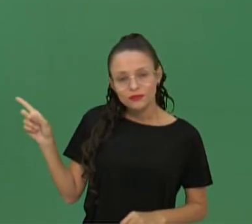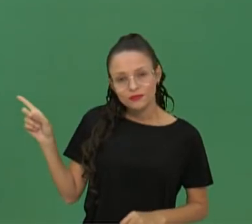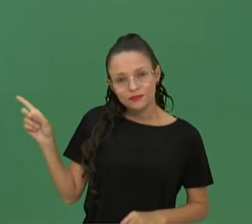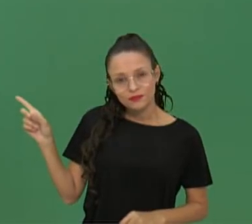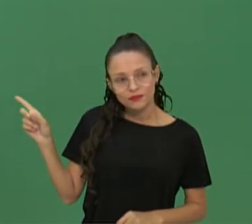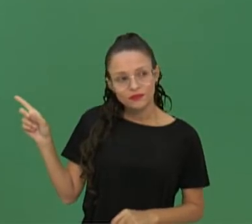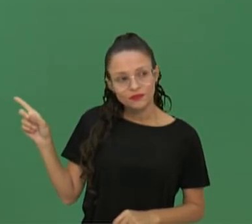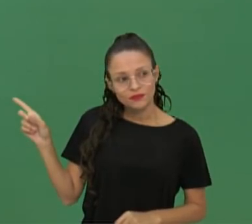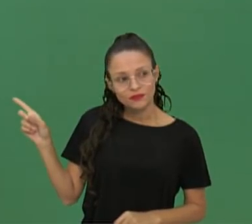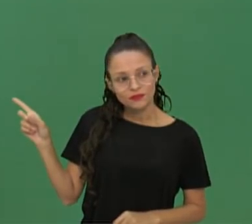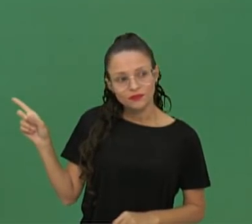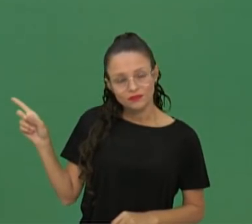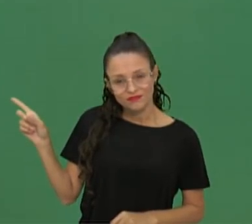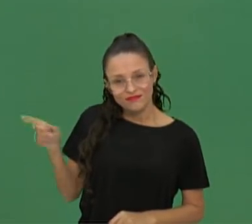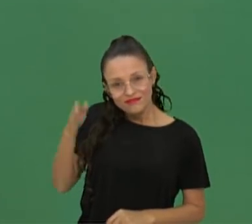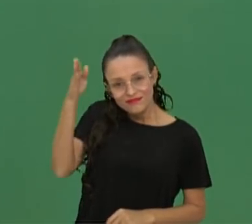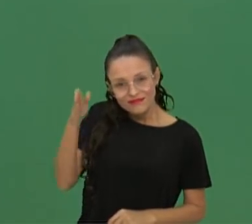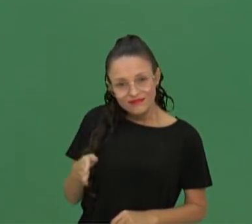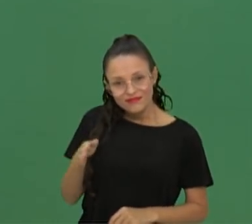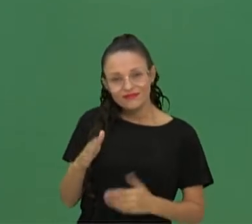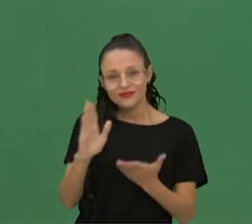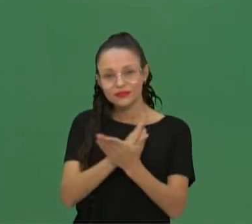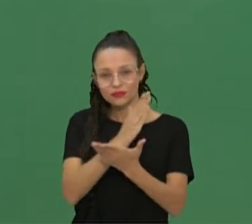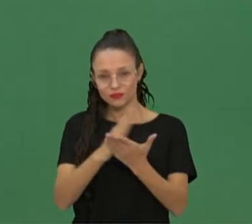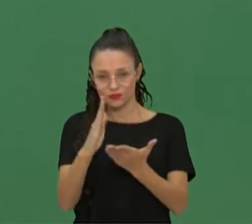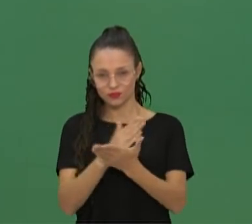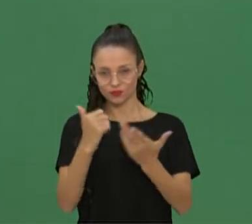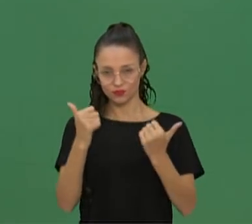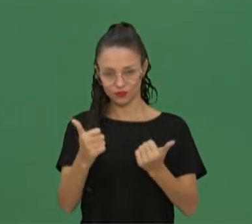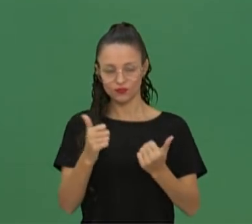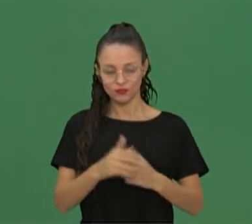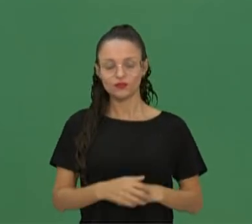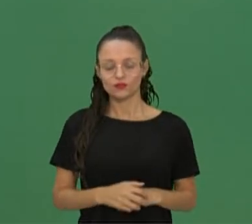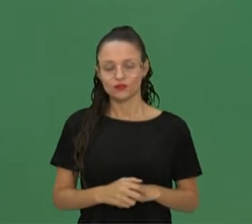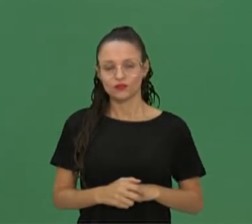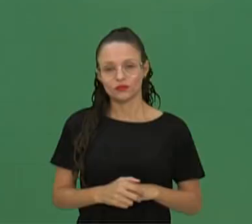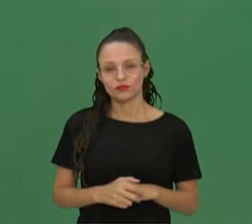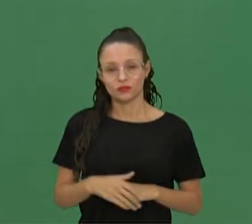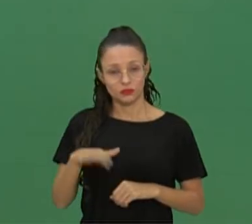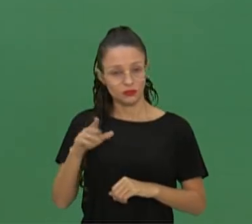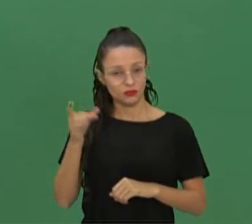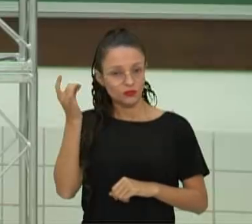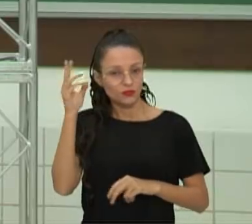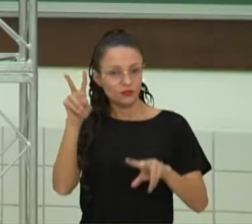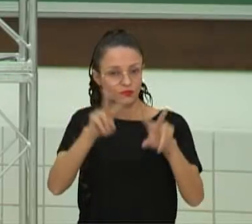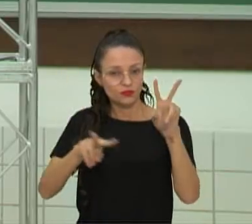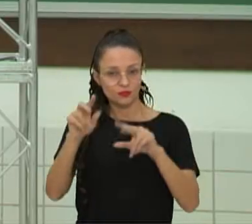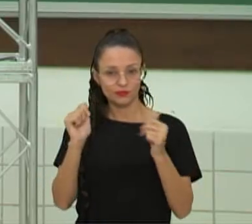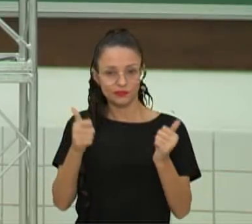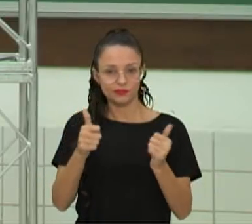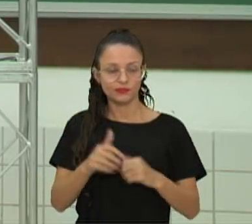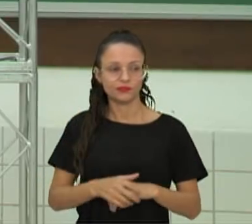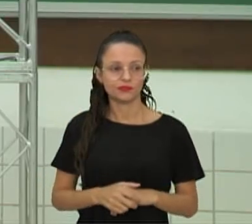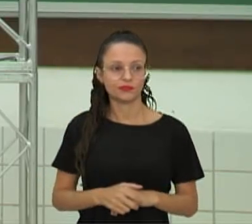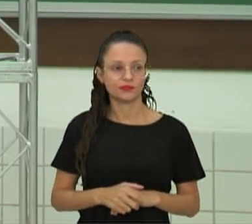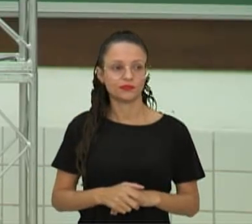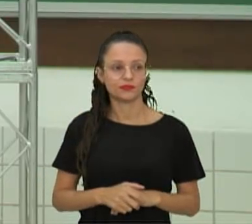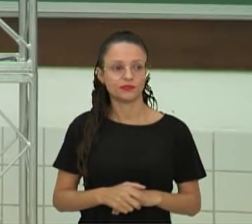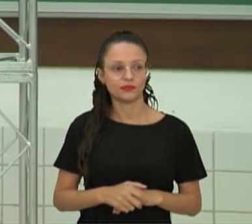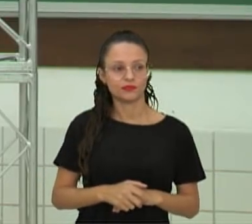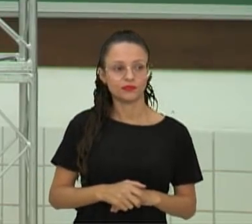termos, ó. Certo? Faça uma divisão que fica mais fácil de você visualizar, tá bom? Então, olha